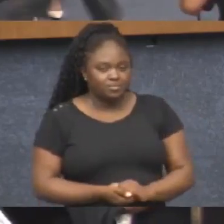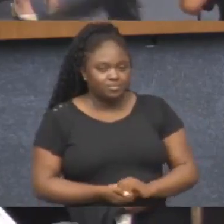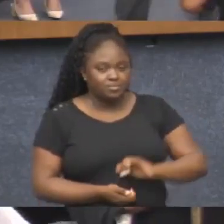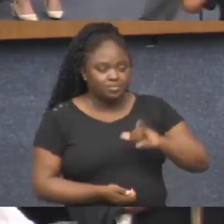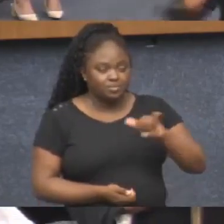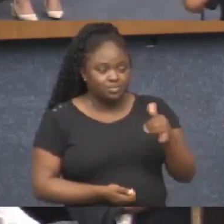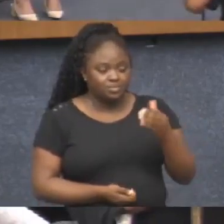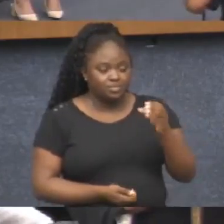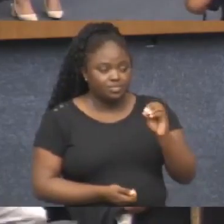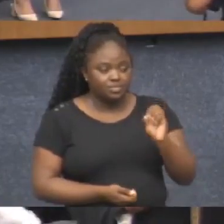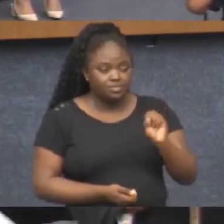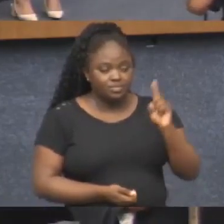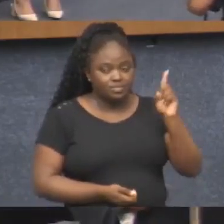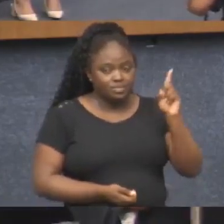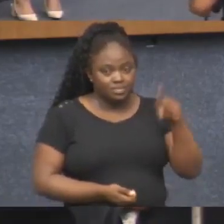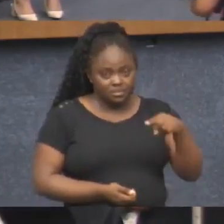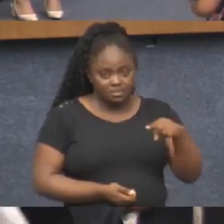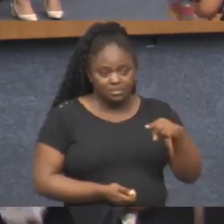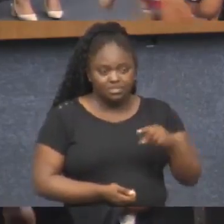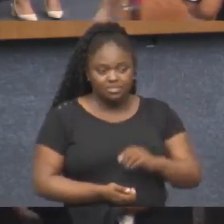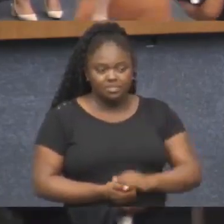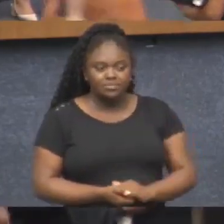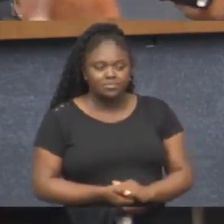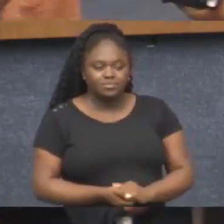José Roberto Espinha.